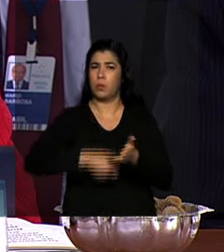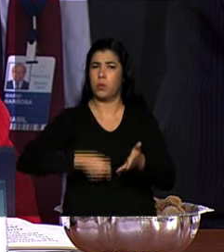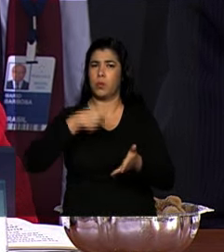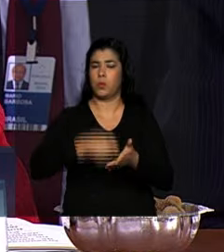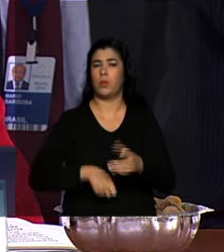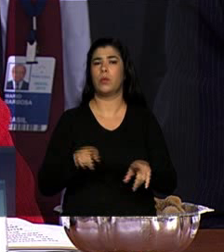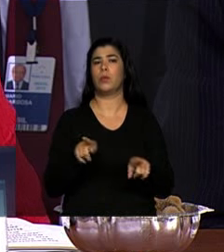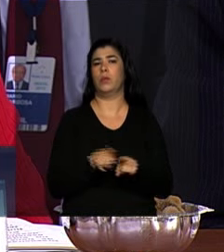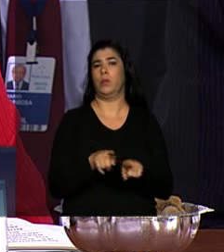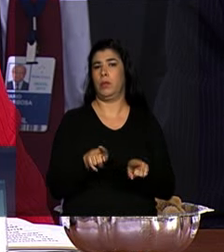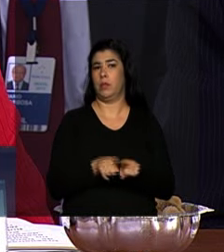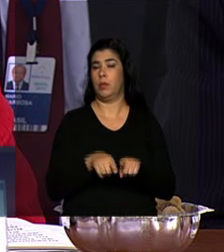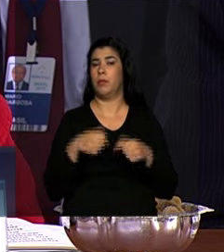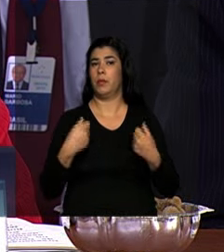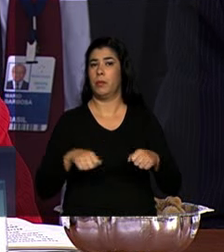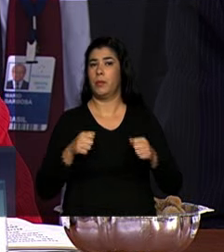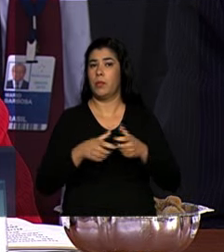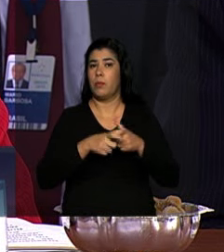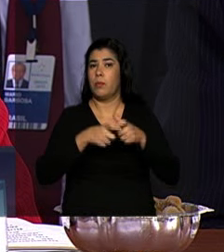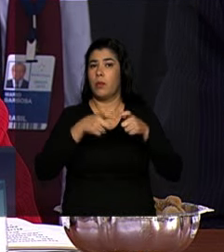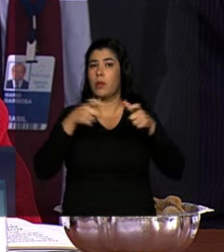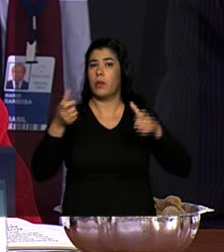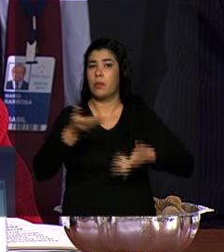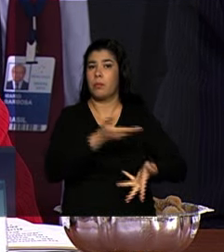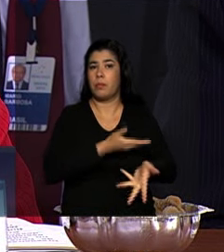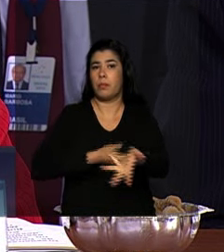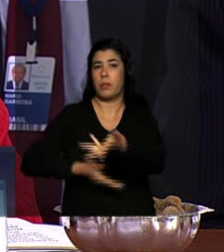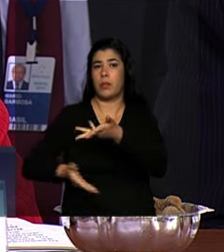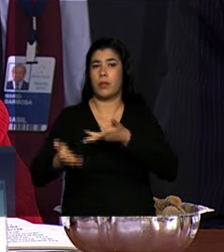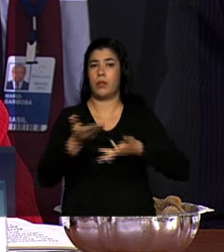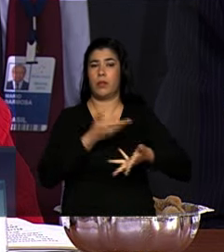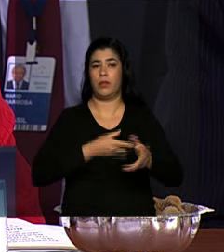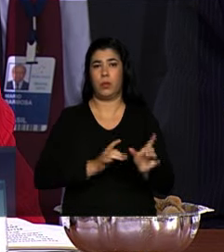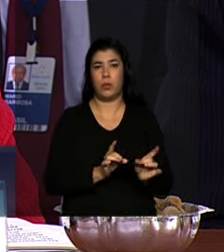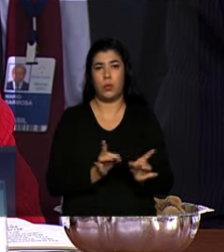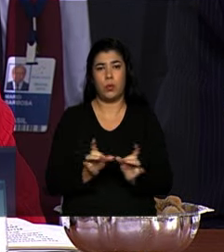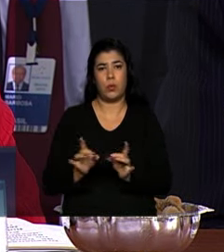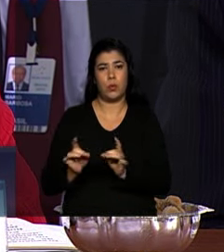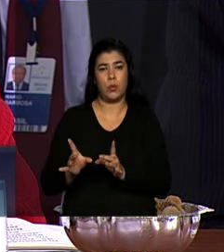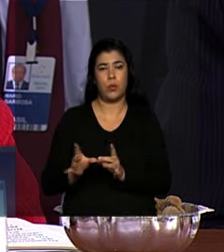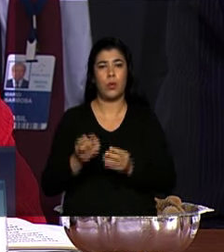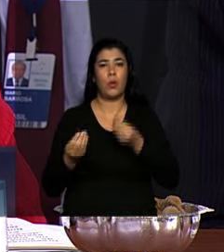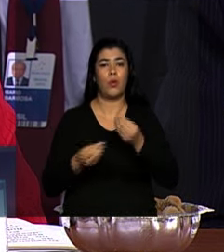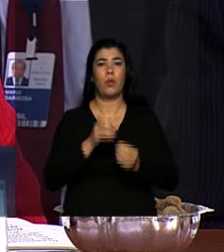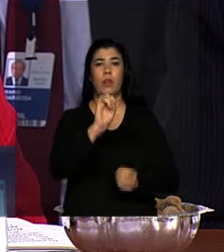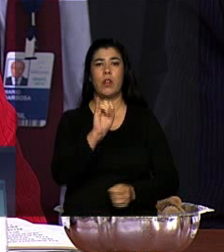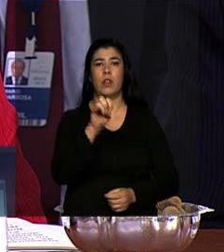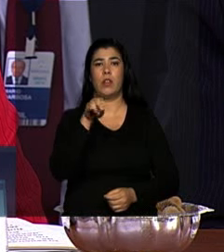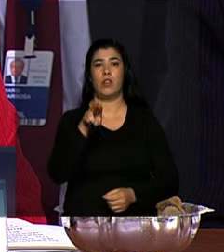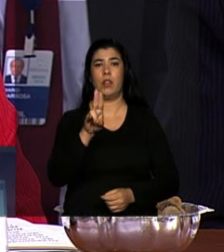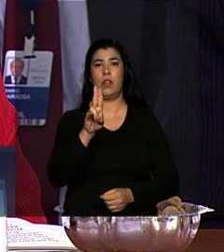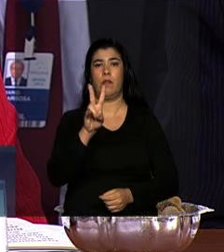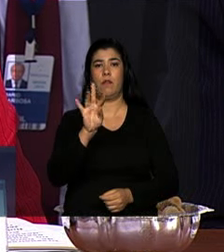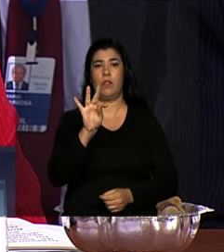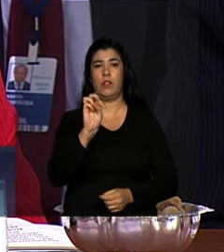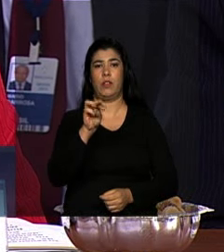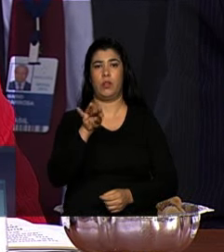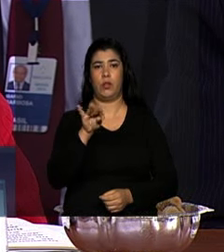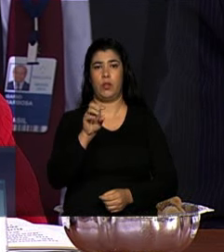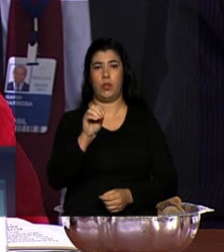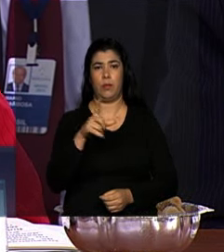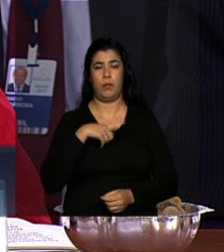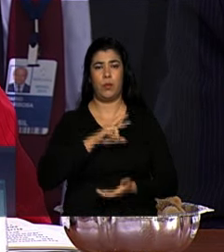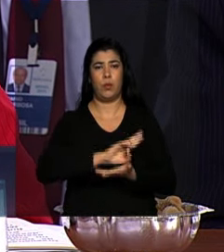lutando para ampliar as nossas relações comerciais de investimento em todas as